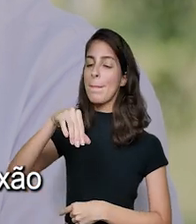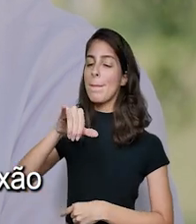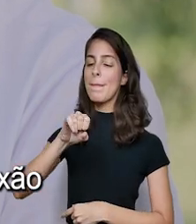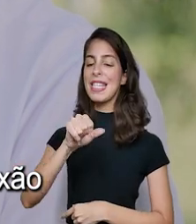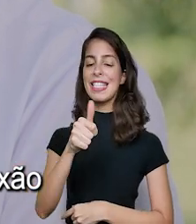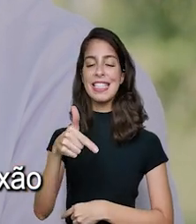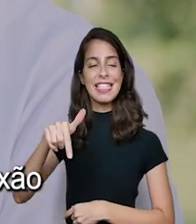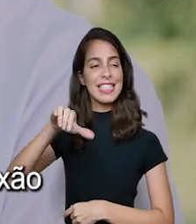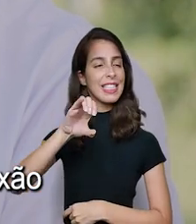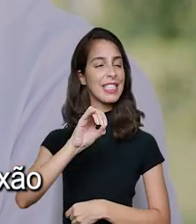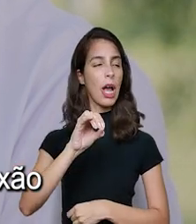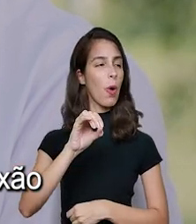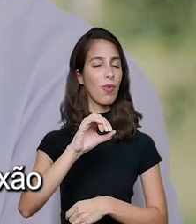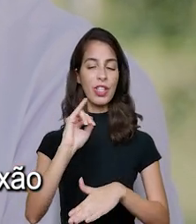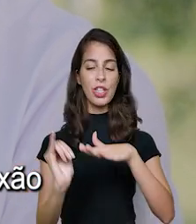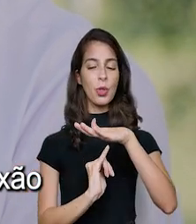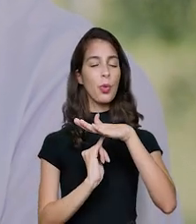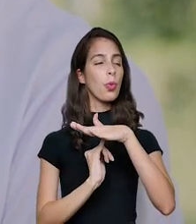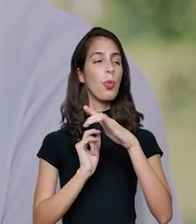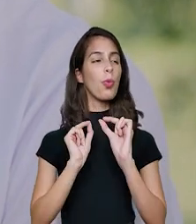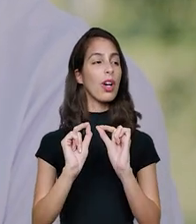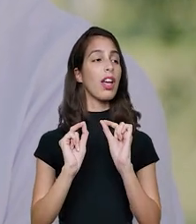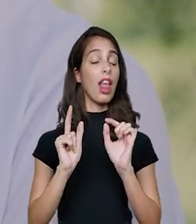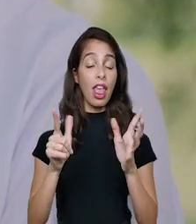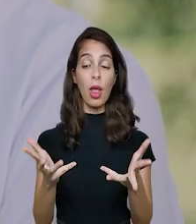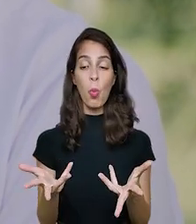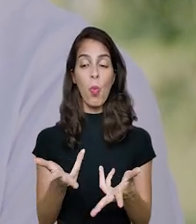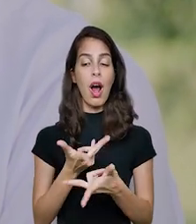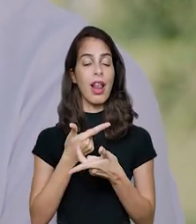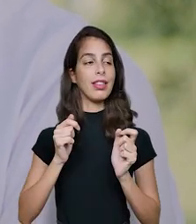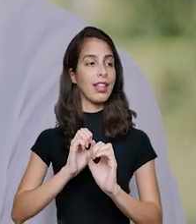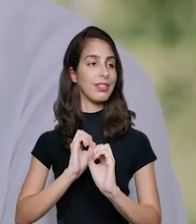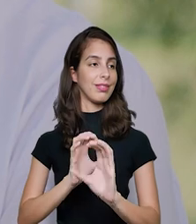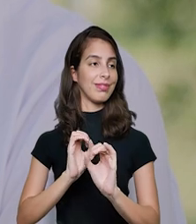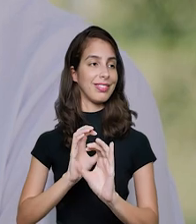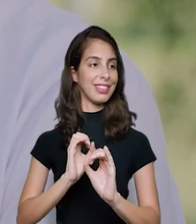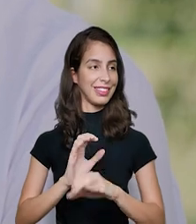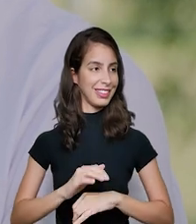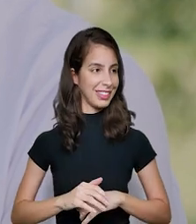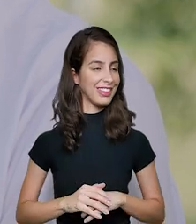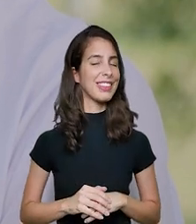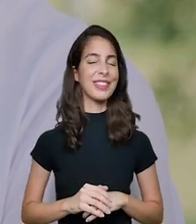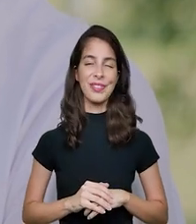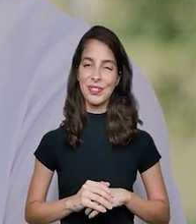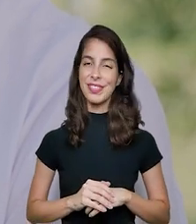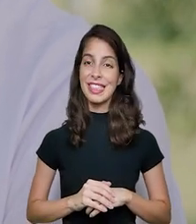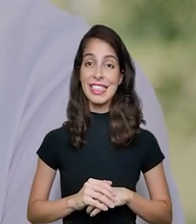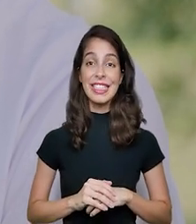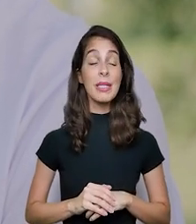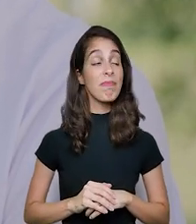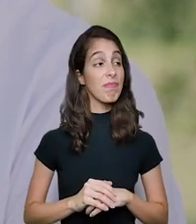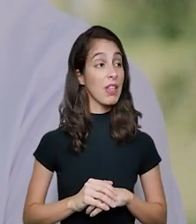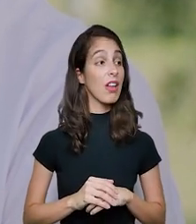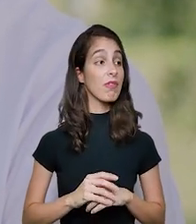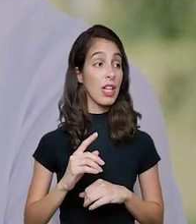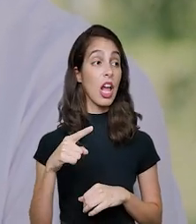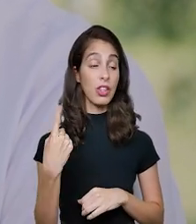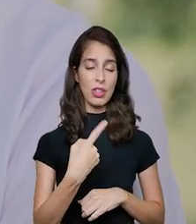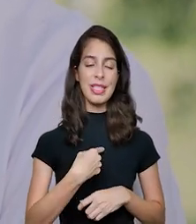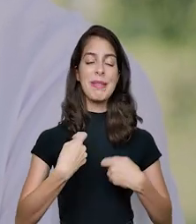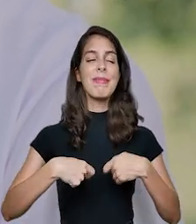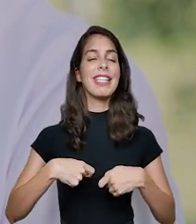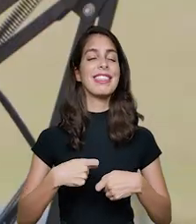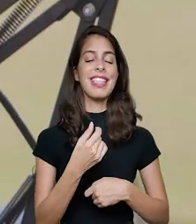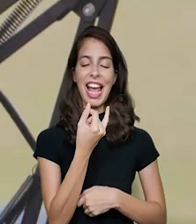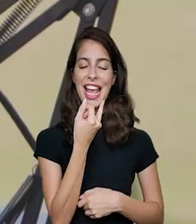qualidade como todos nós estamos trabalhando então conexão tem esse essa ideia né de humanizar n de trazer uma energia